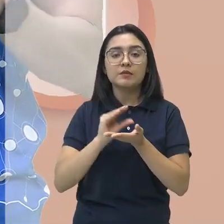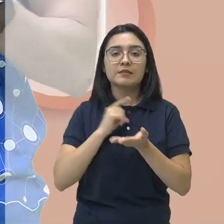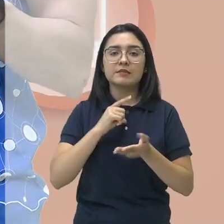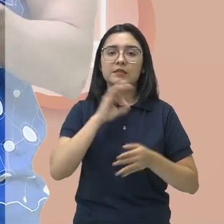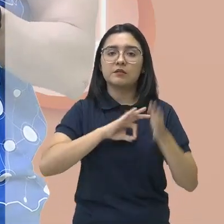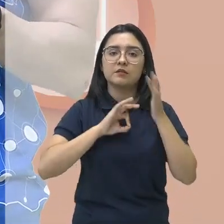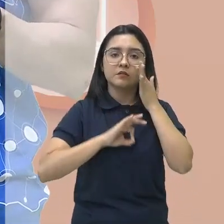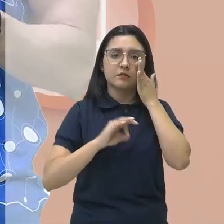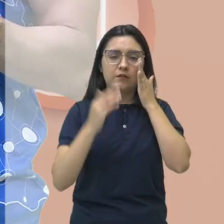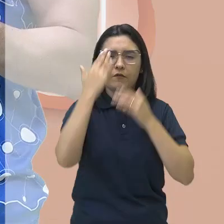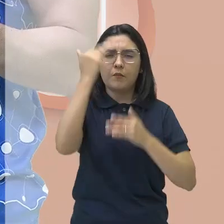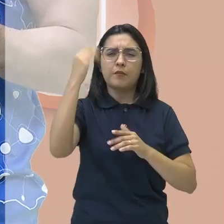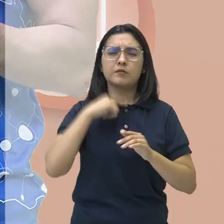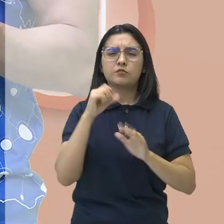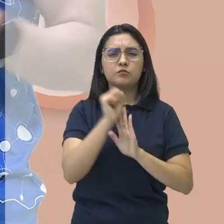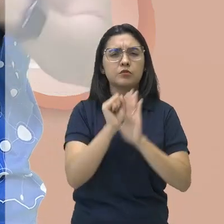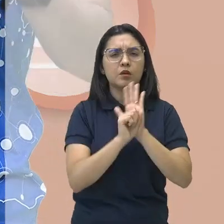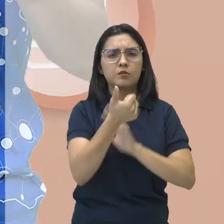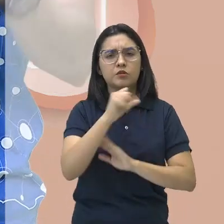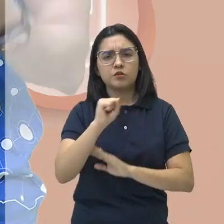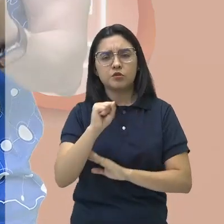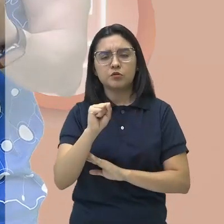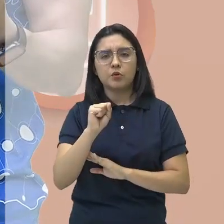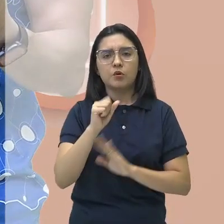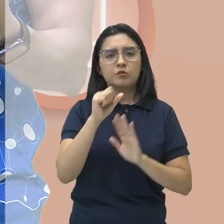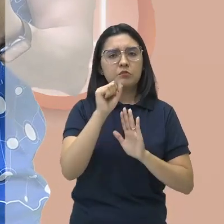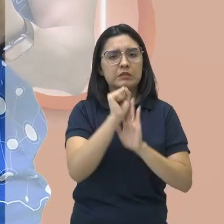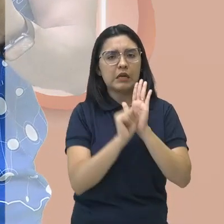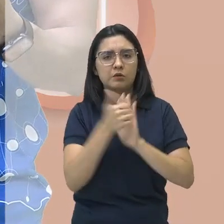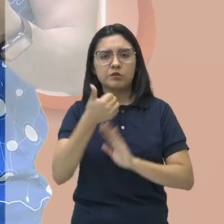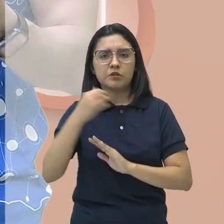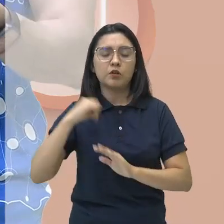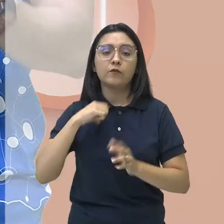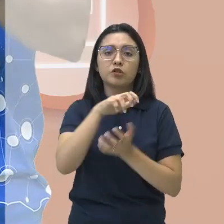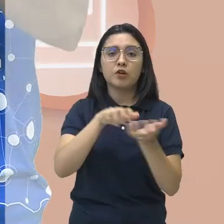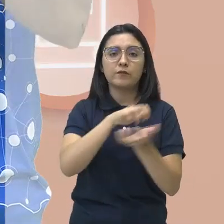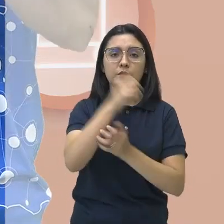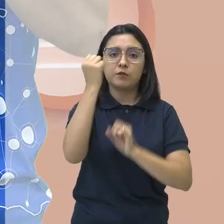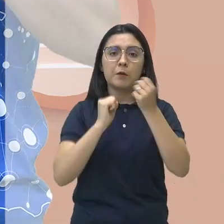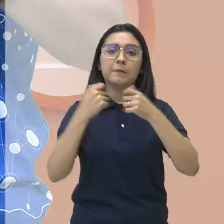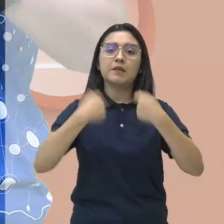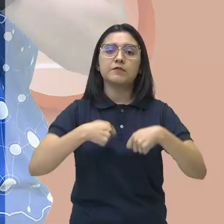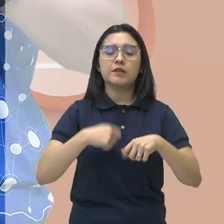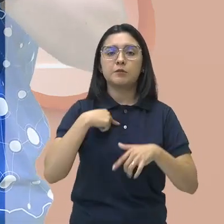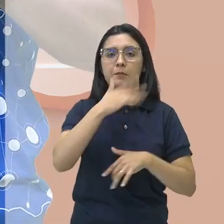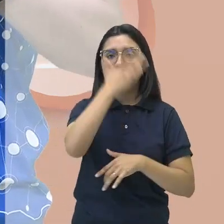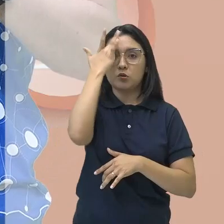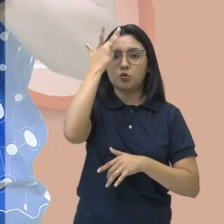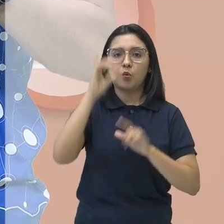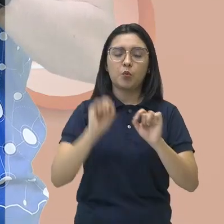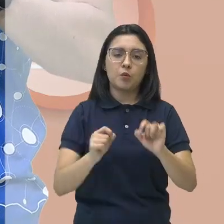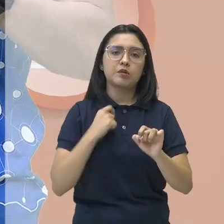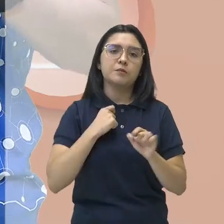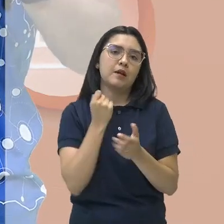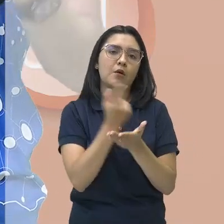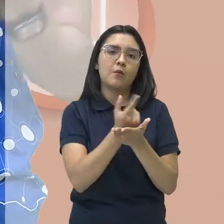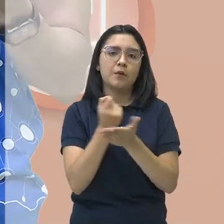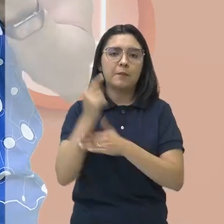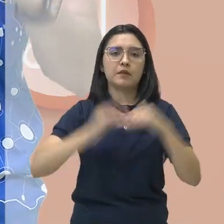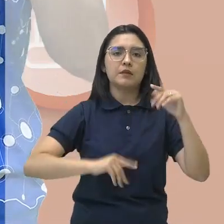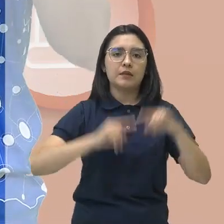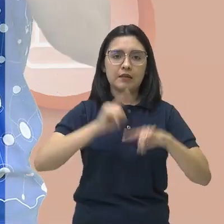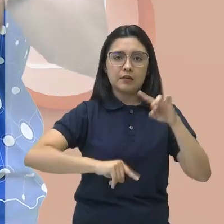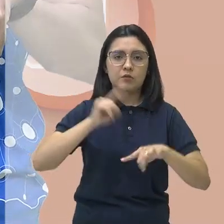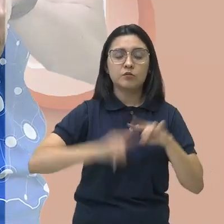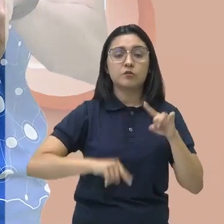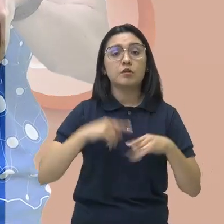popularizou no século XVIII e XIX com as revoluções industriais. Você precisava de pessoas para consumir esses produtos industrializados. E essas pessoas